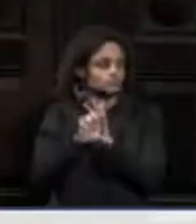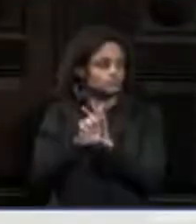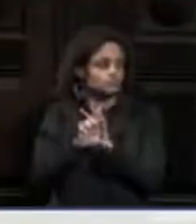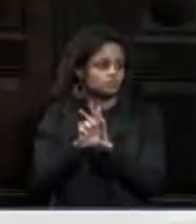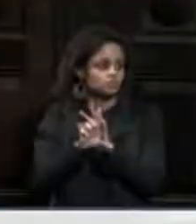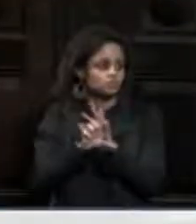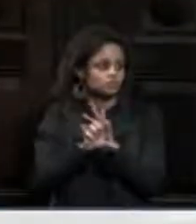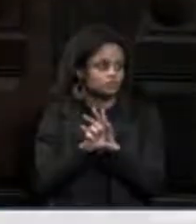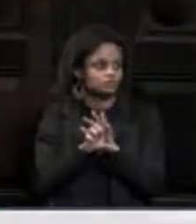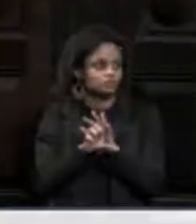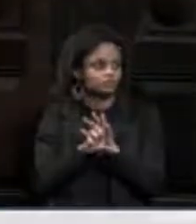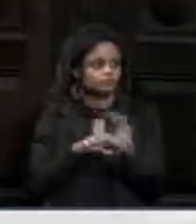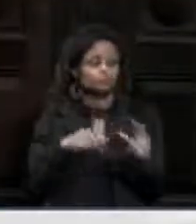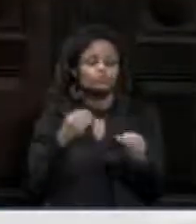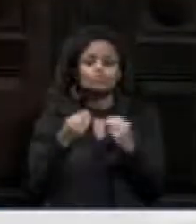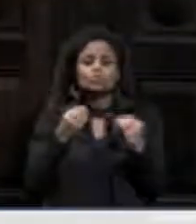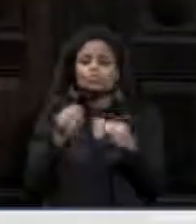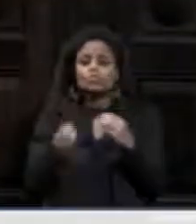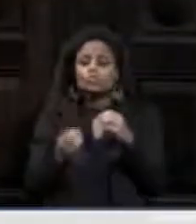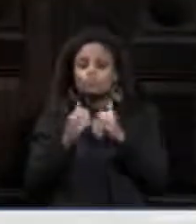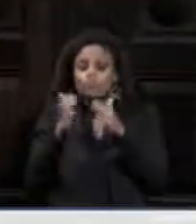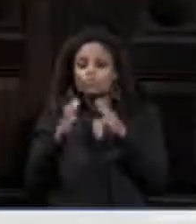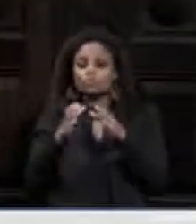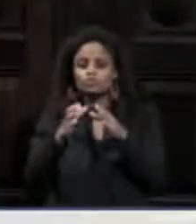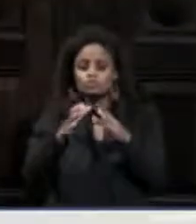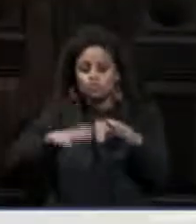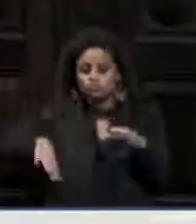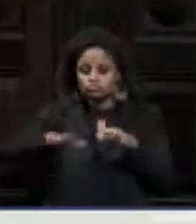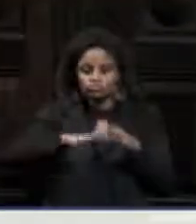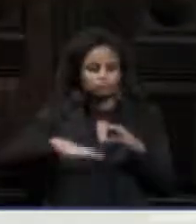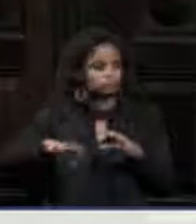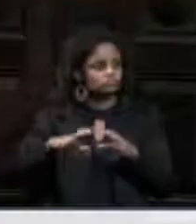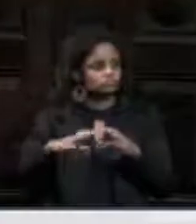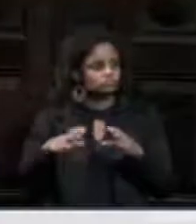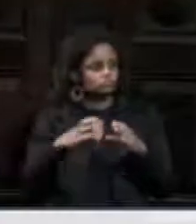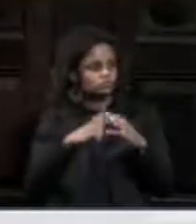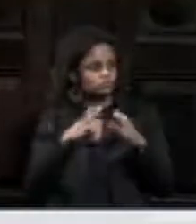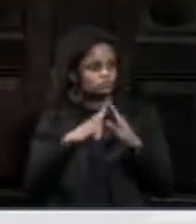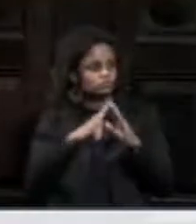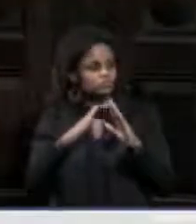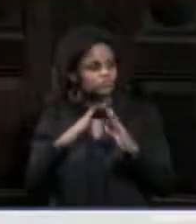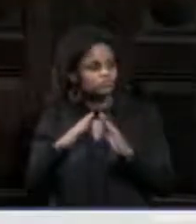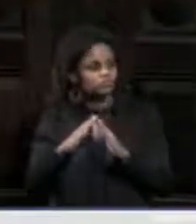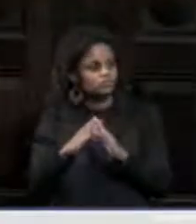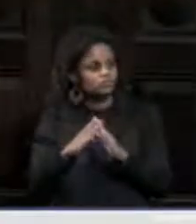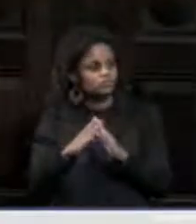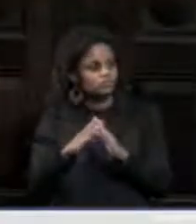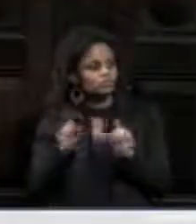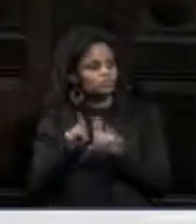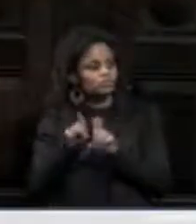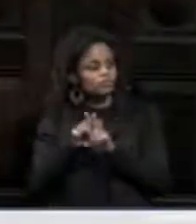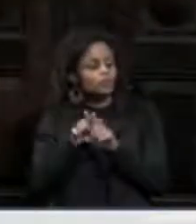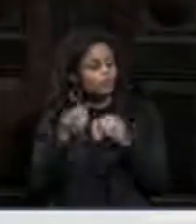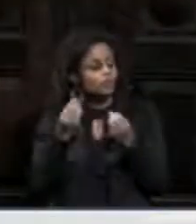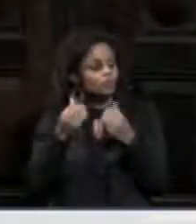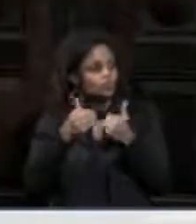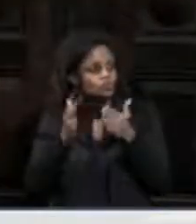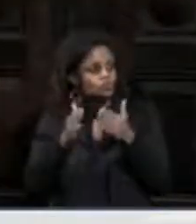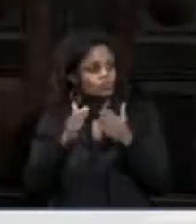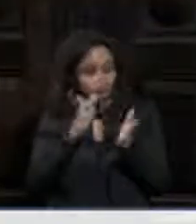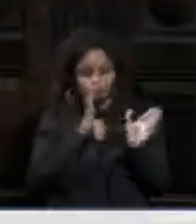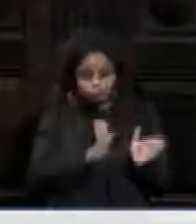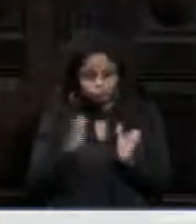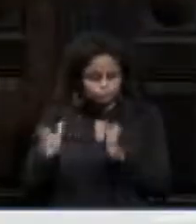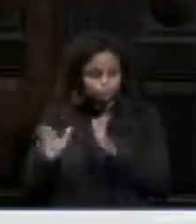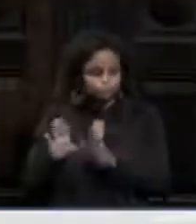da formação da comunidade, um debate que, em razão do processo eleitoral,